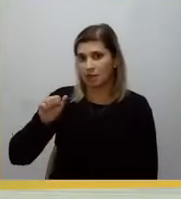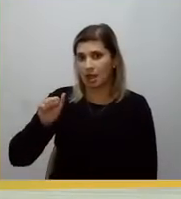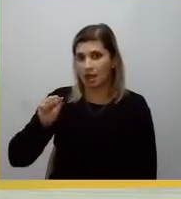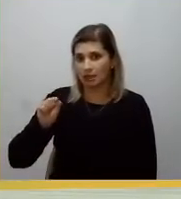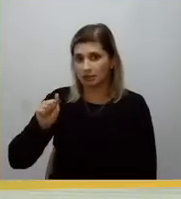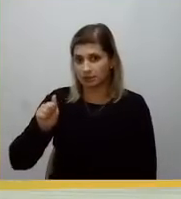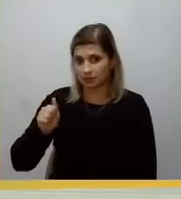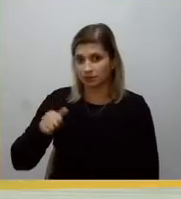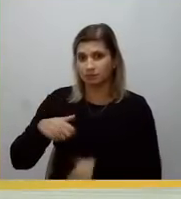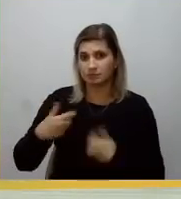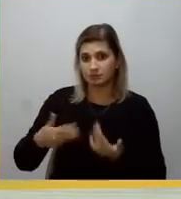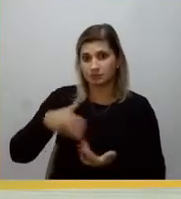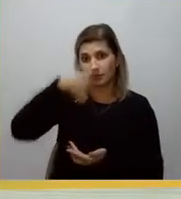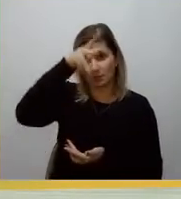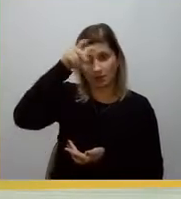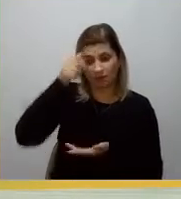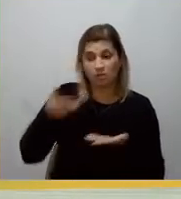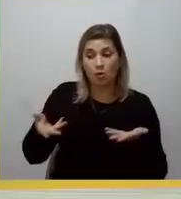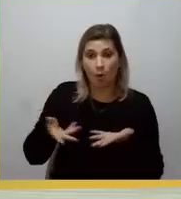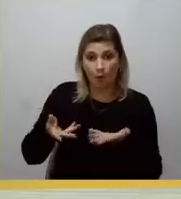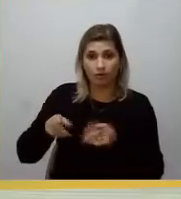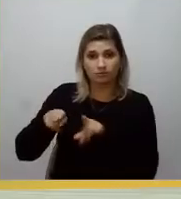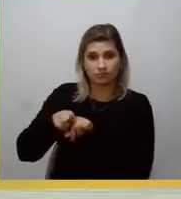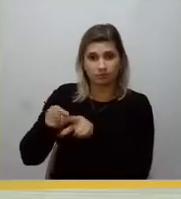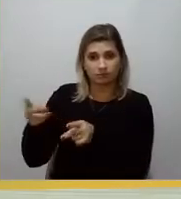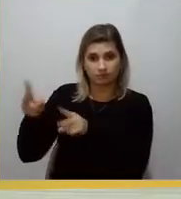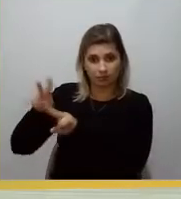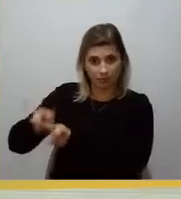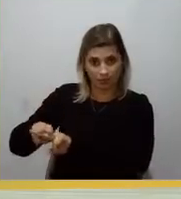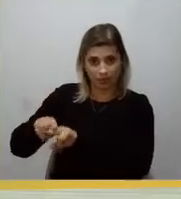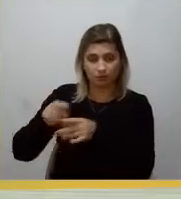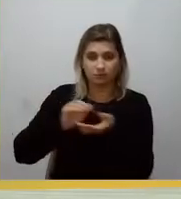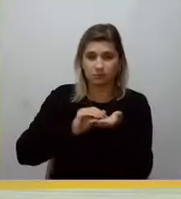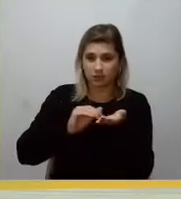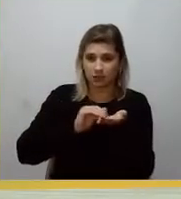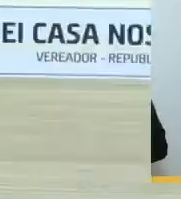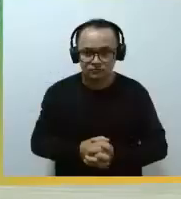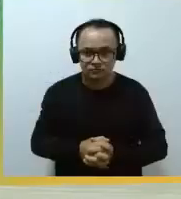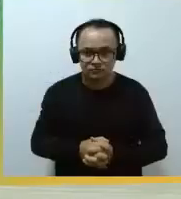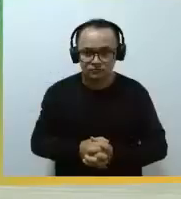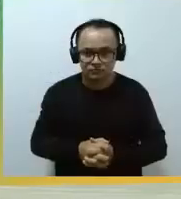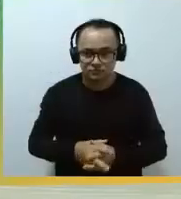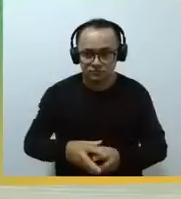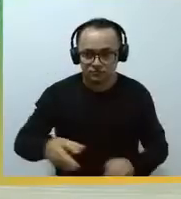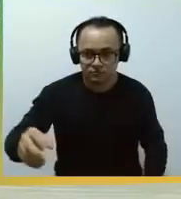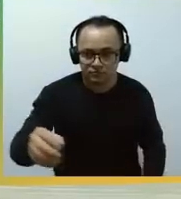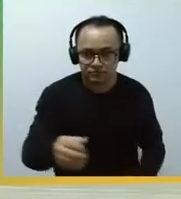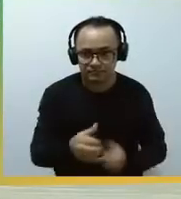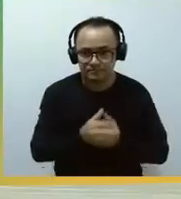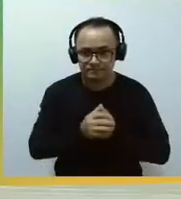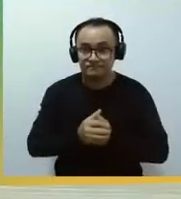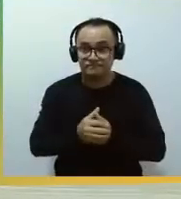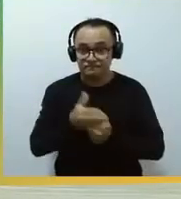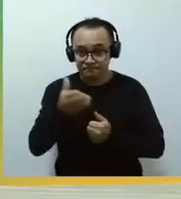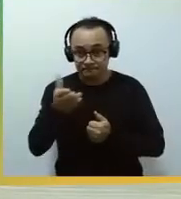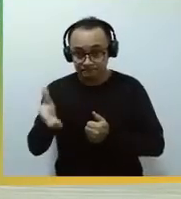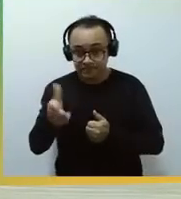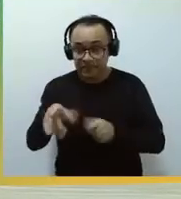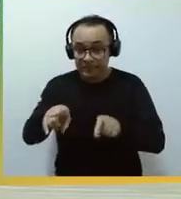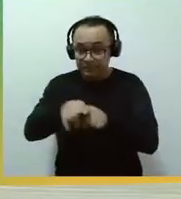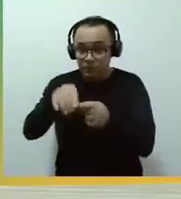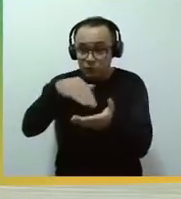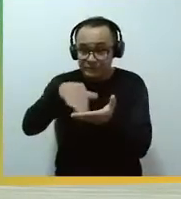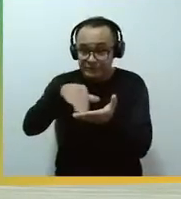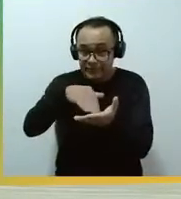municipal encontra-se preso, ele está em prisão domiciliar, e o secretário da CEMASA também foi preso, que é o Jurandir Agostini, por conta de suspeita de